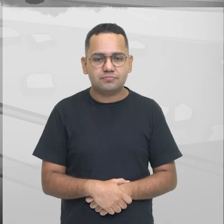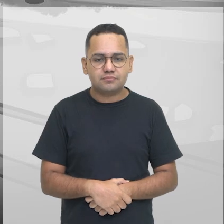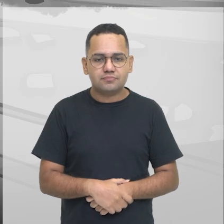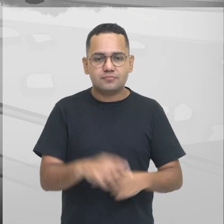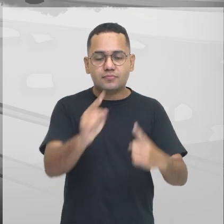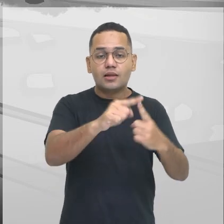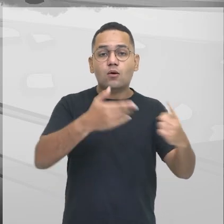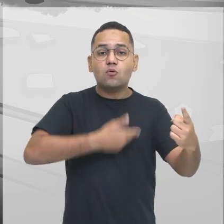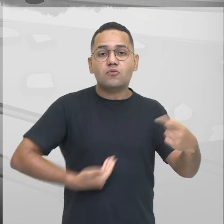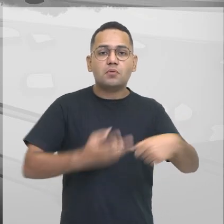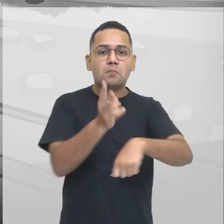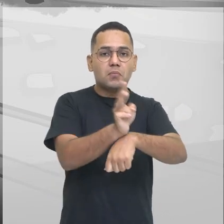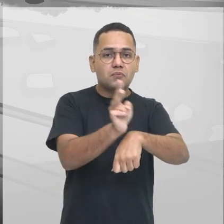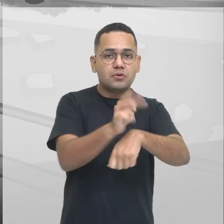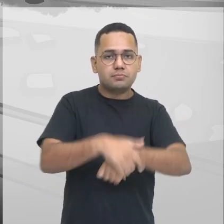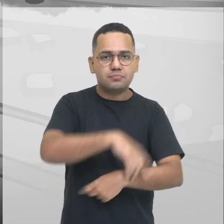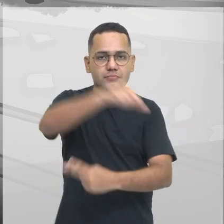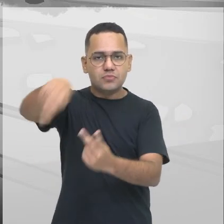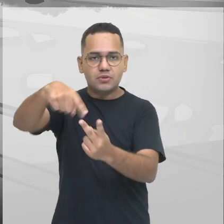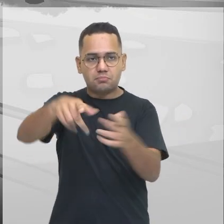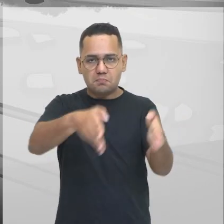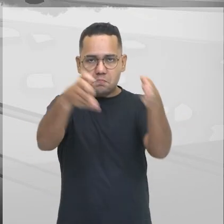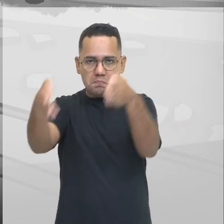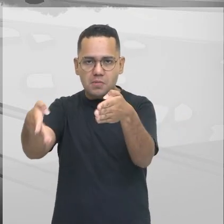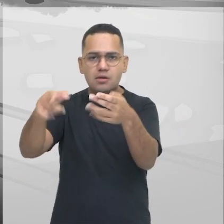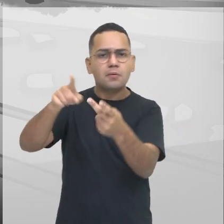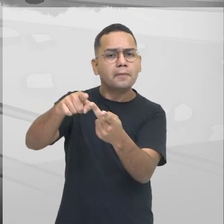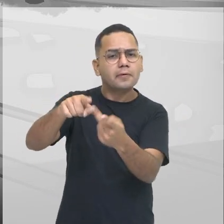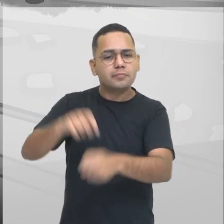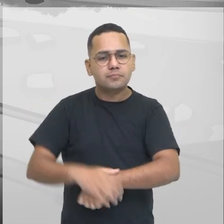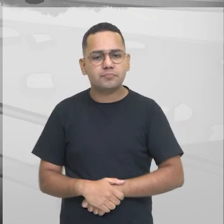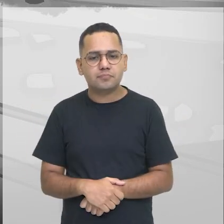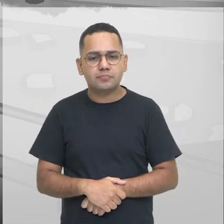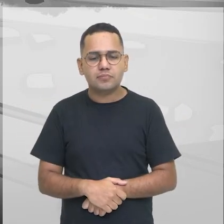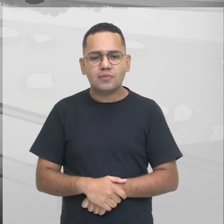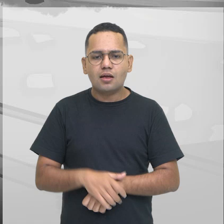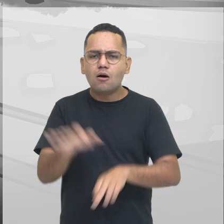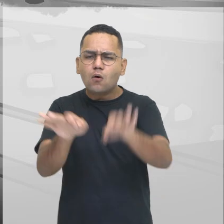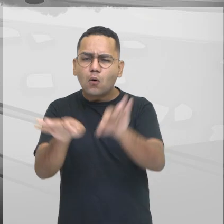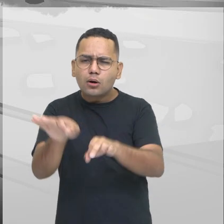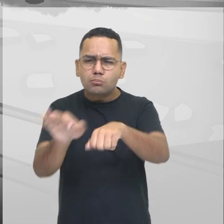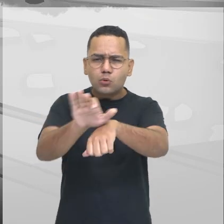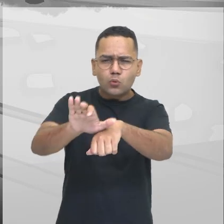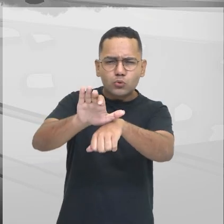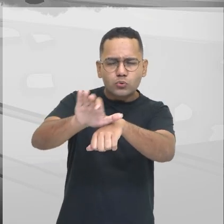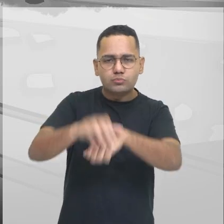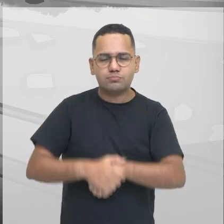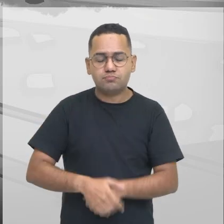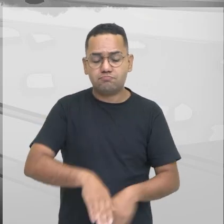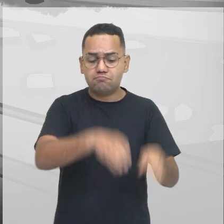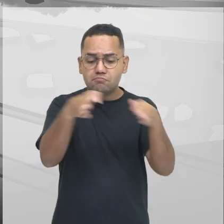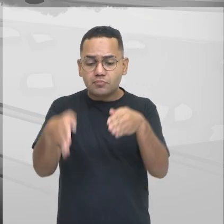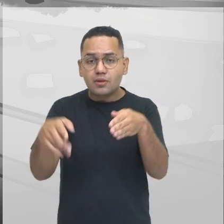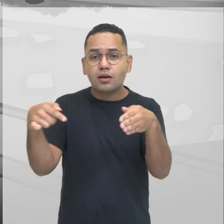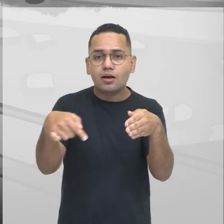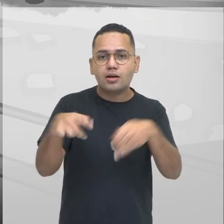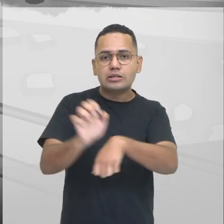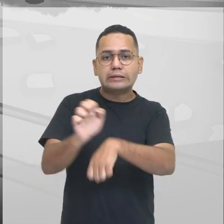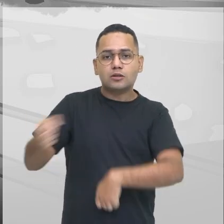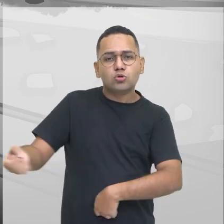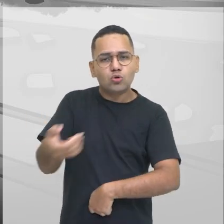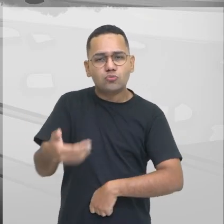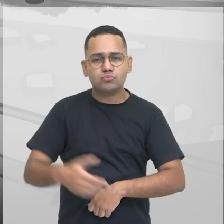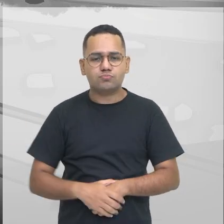governo provisório. Segundo momento, governo constitucional. Terceiro momento, Estado